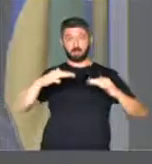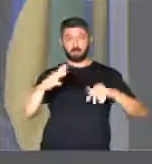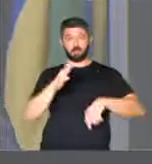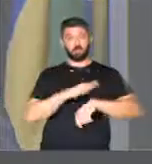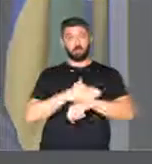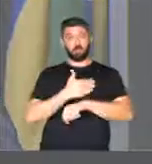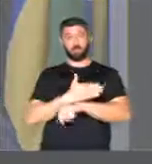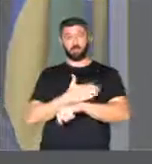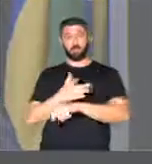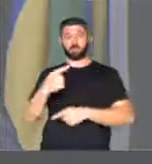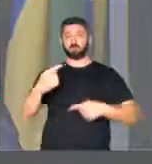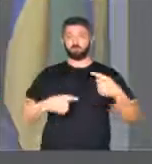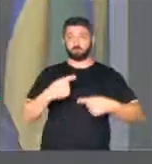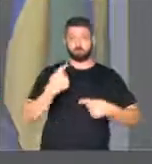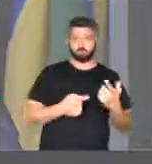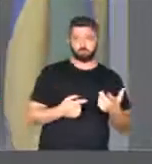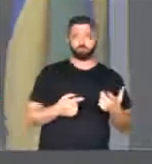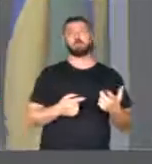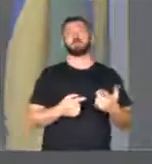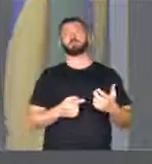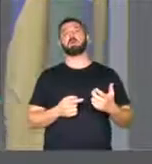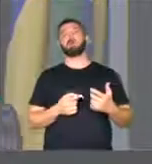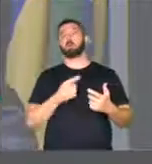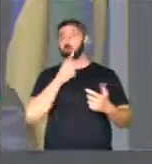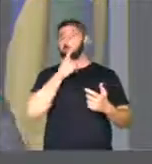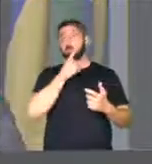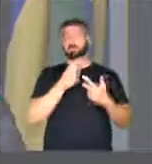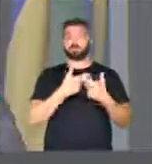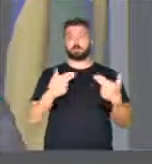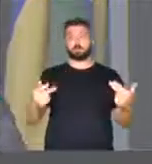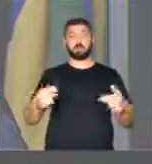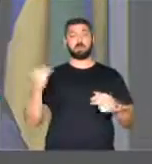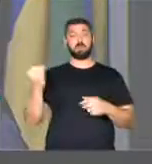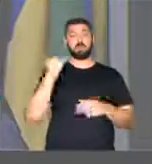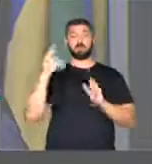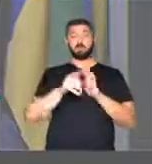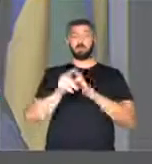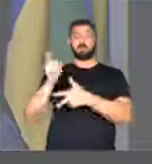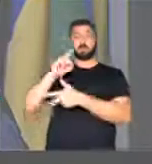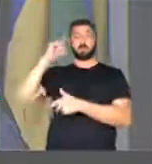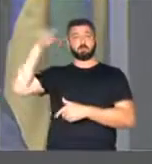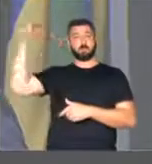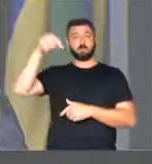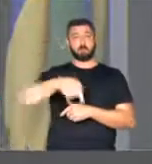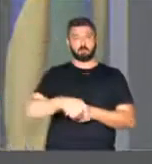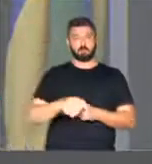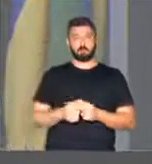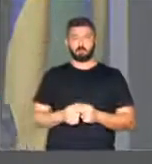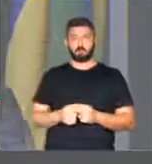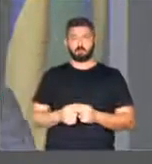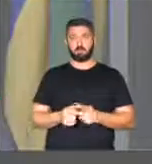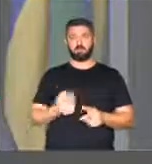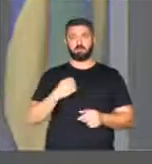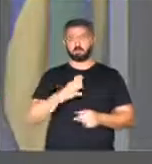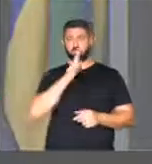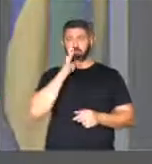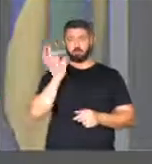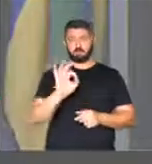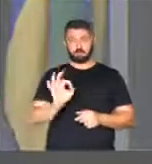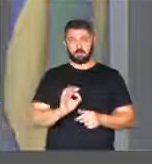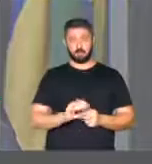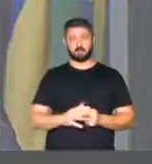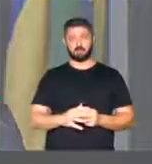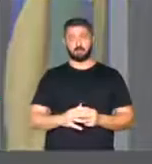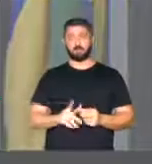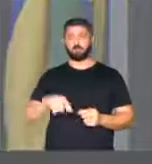momento discutir, debater e debater as medidas que vierem do poder executivo. Não me furtarei no próximo